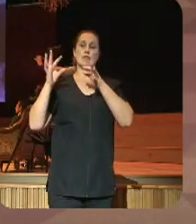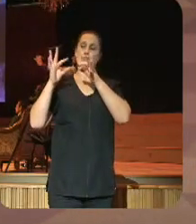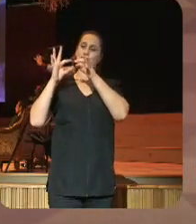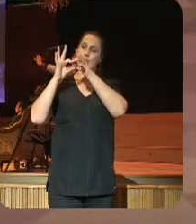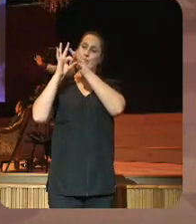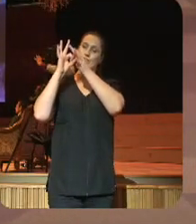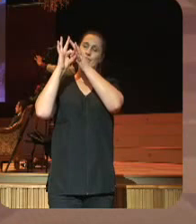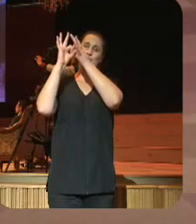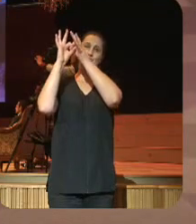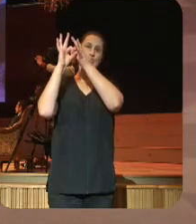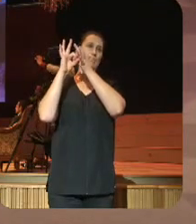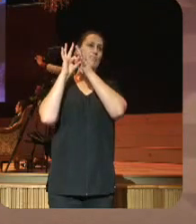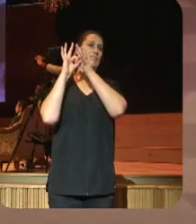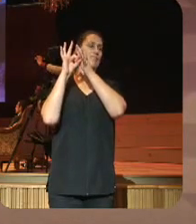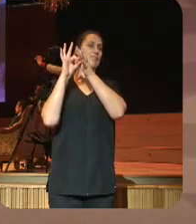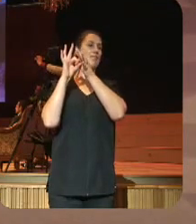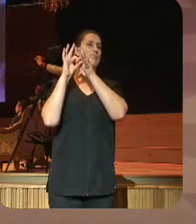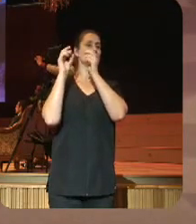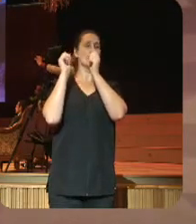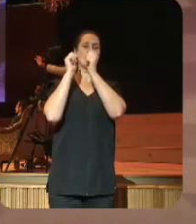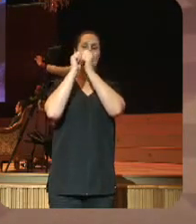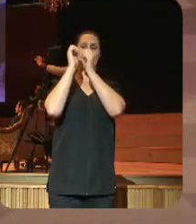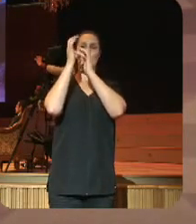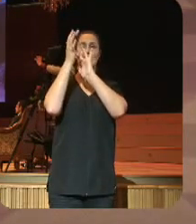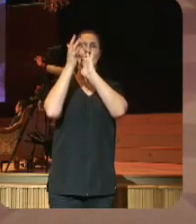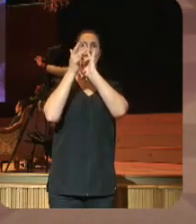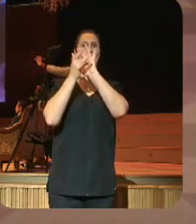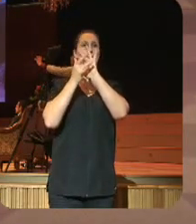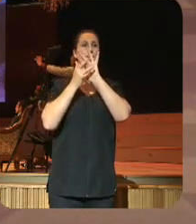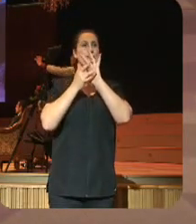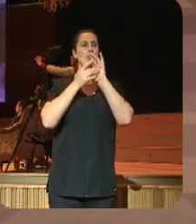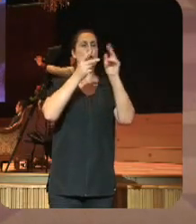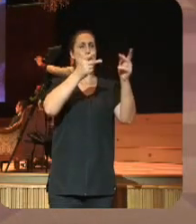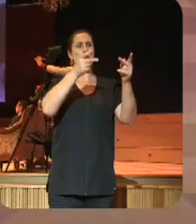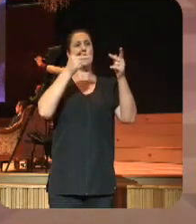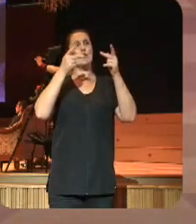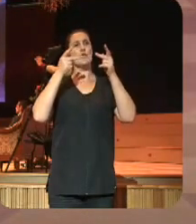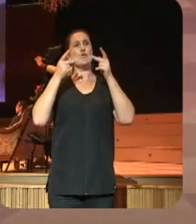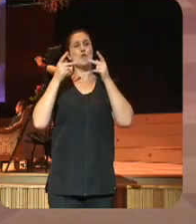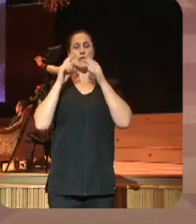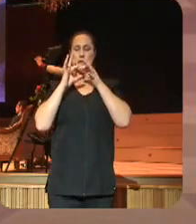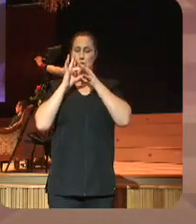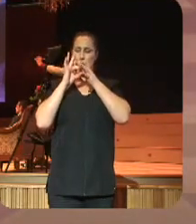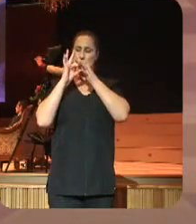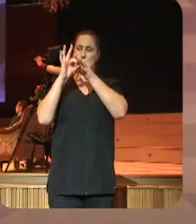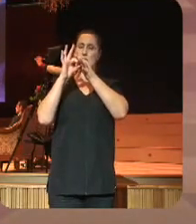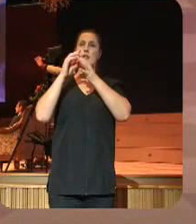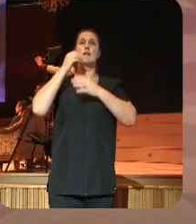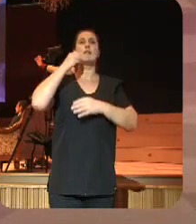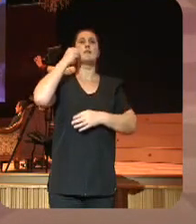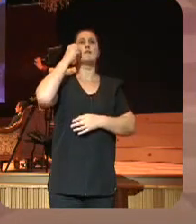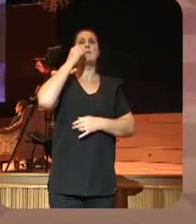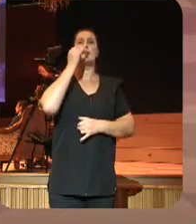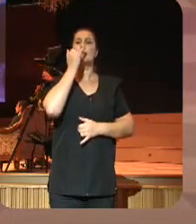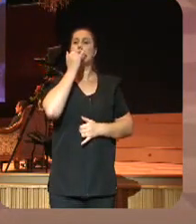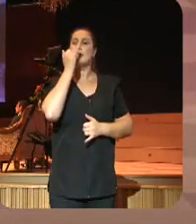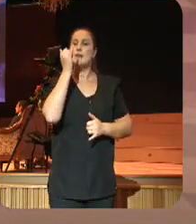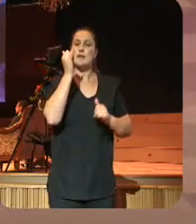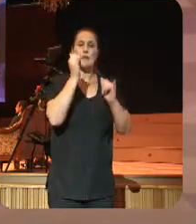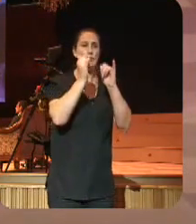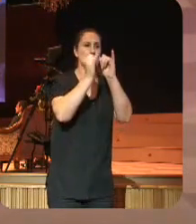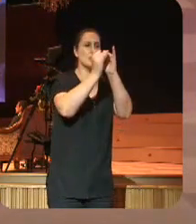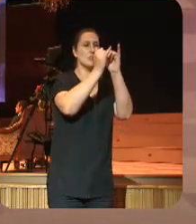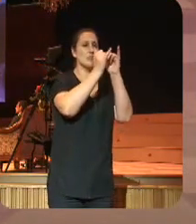Ele. Um grande convite de Deus para a gente experimentar o perdão dEle.